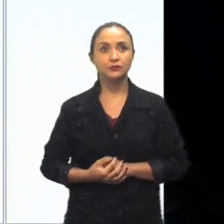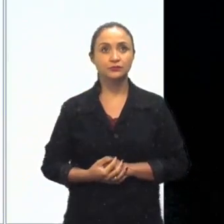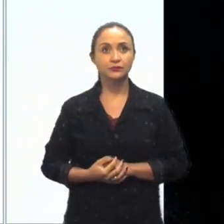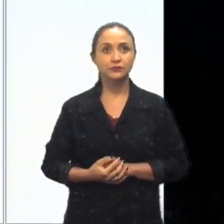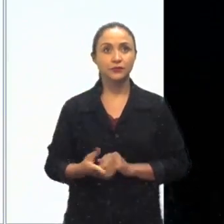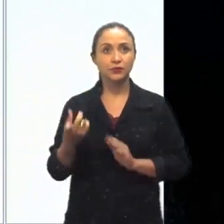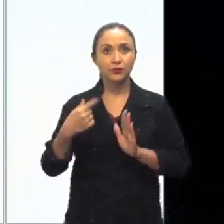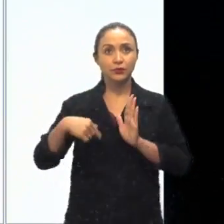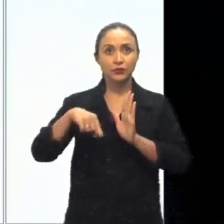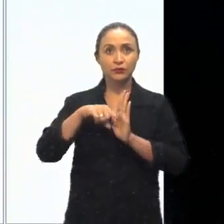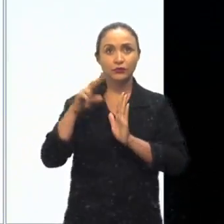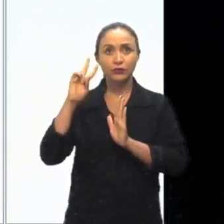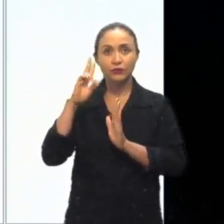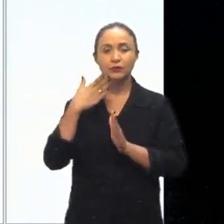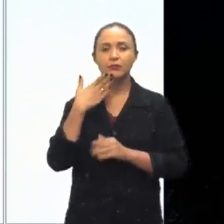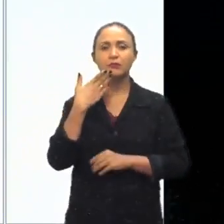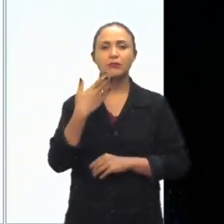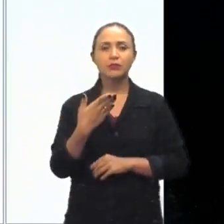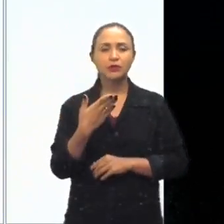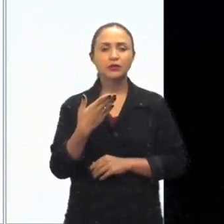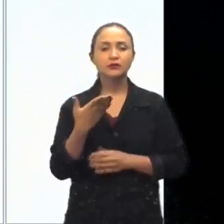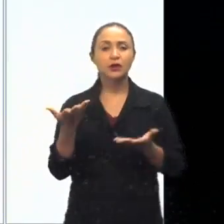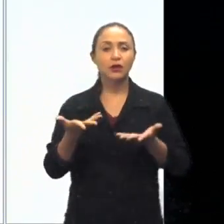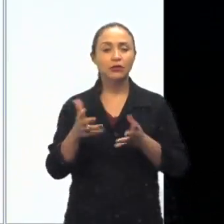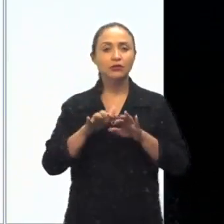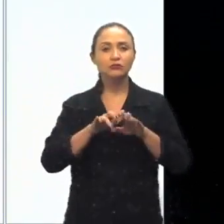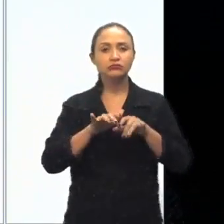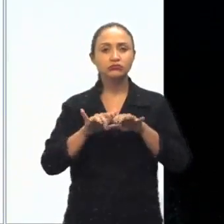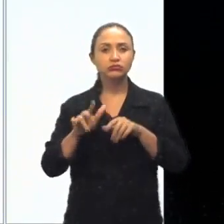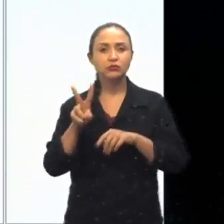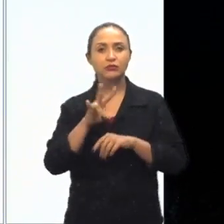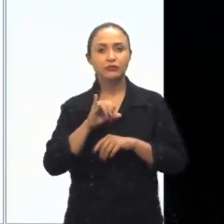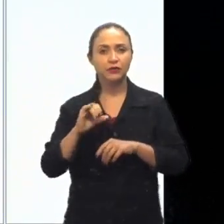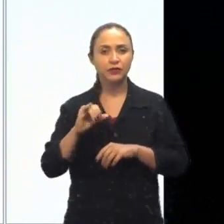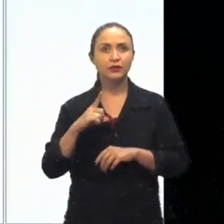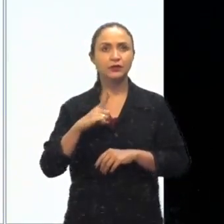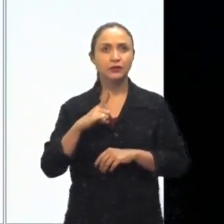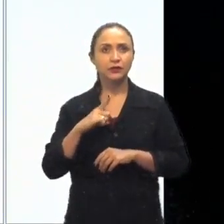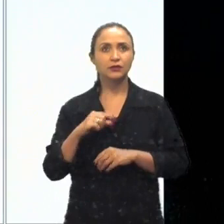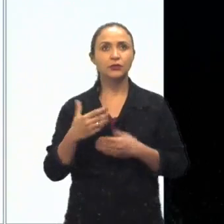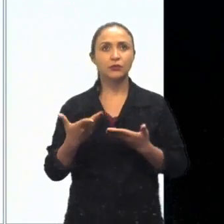Voltando para o console, ele está pedindo a frequência. Vamos digitar nossos 5 Hz.